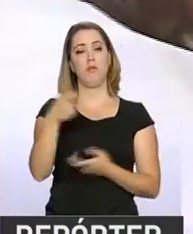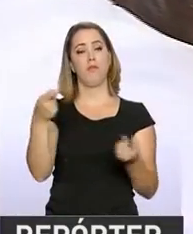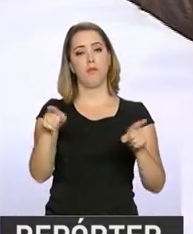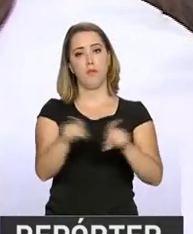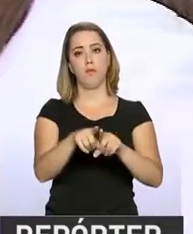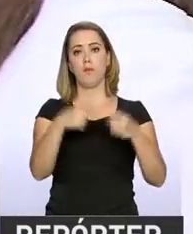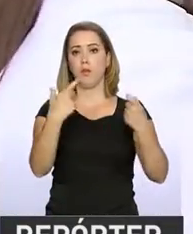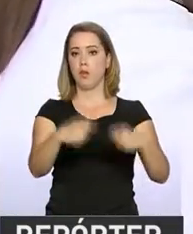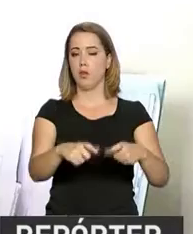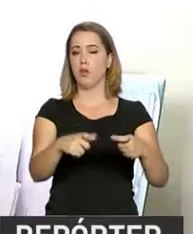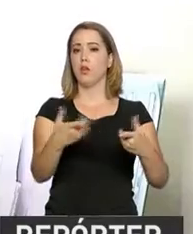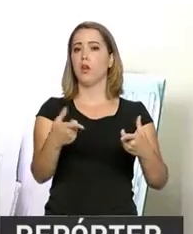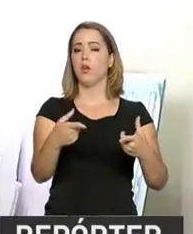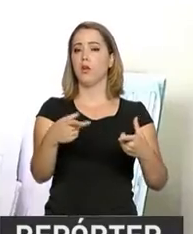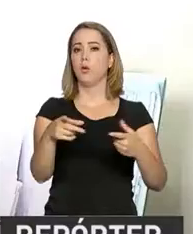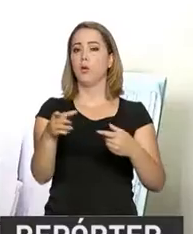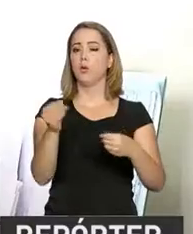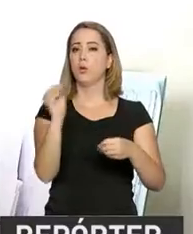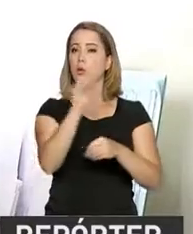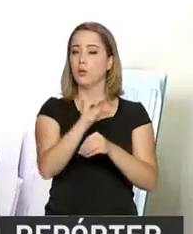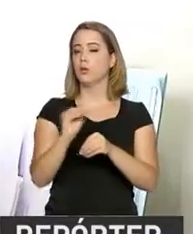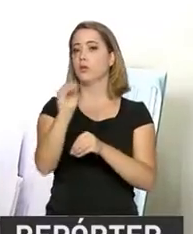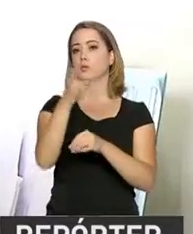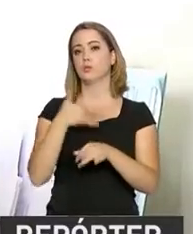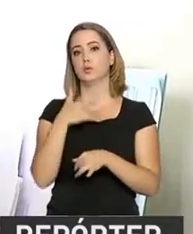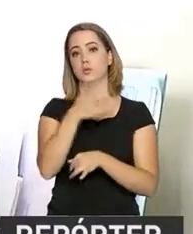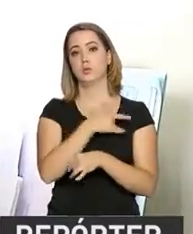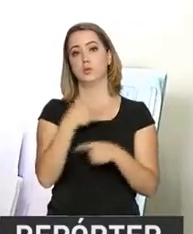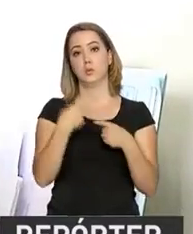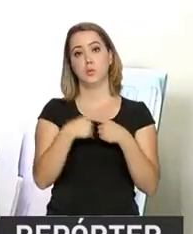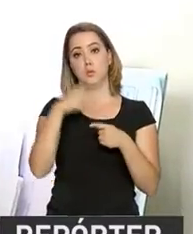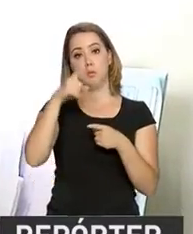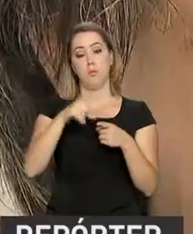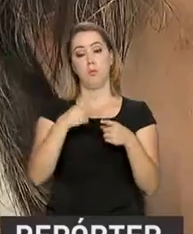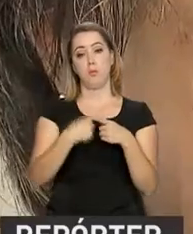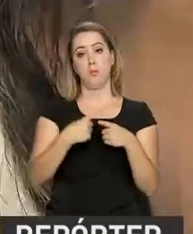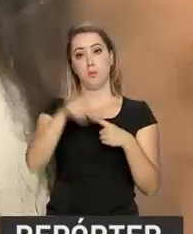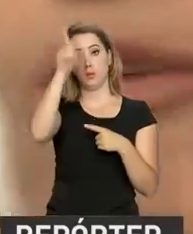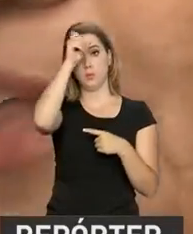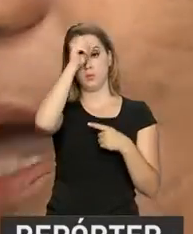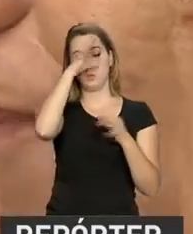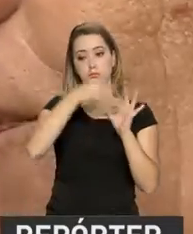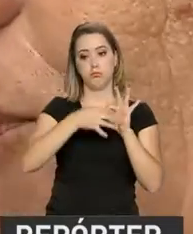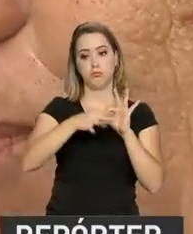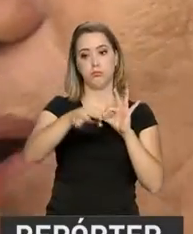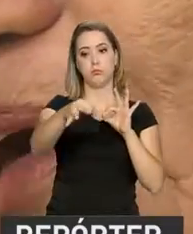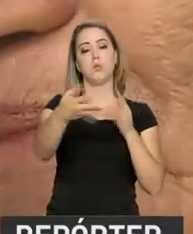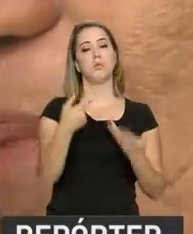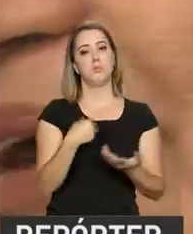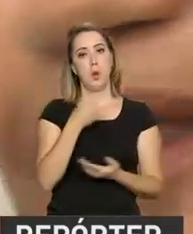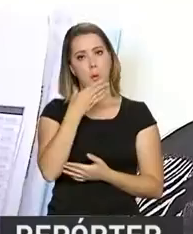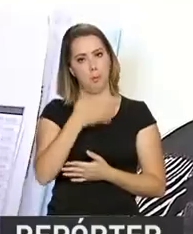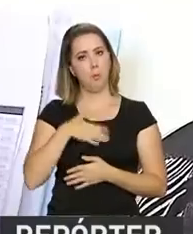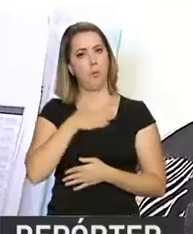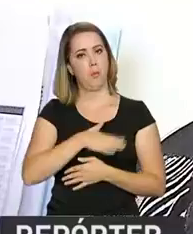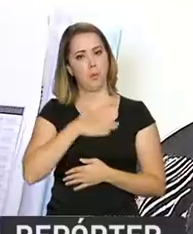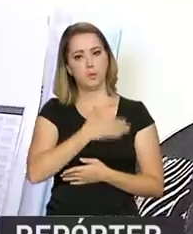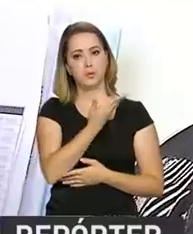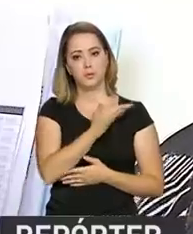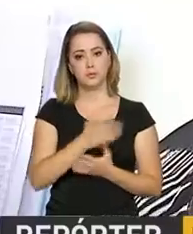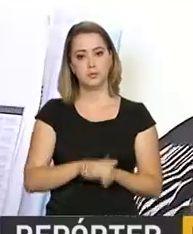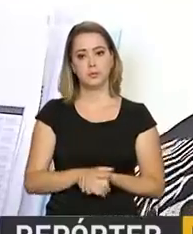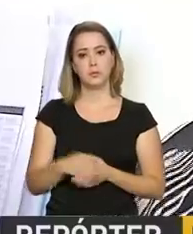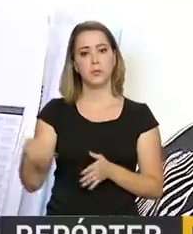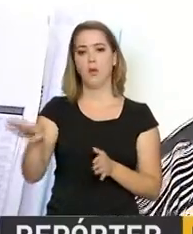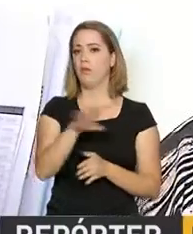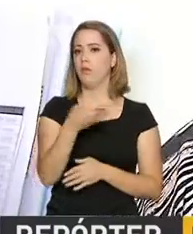porque o hospital mais próximo fica a mais de 10 quilômetros da sua casa. A dona de casa aprova o atendimento. Eu vim, trago os